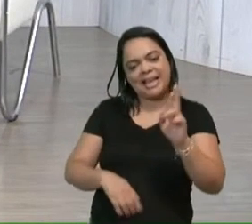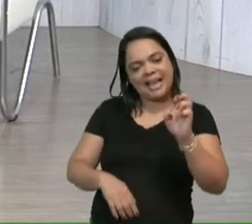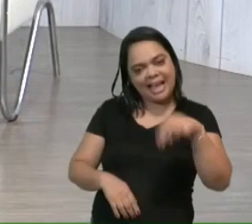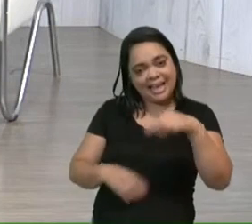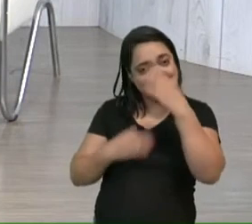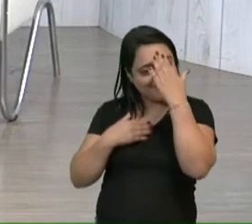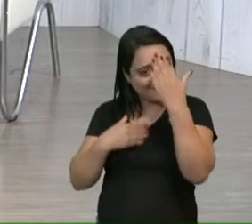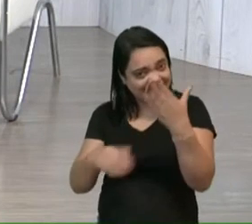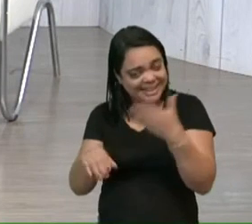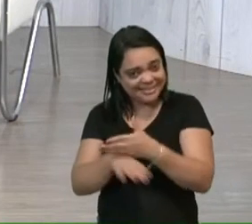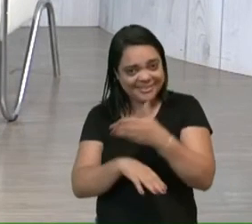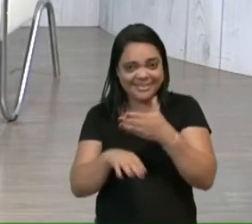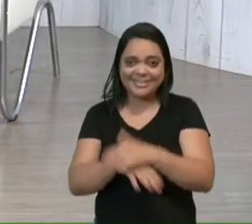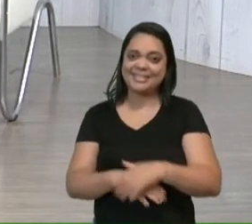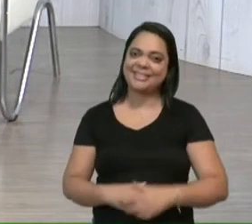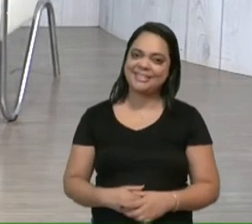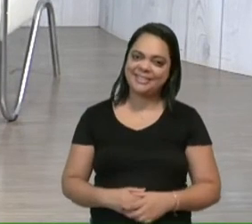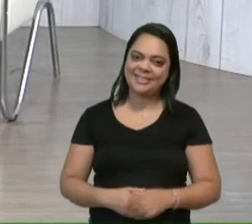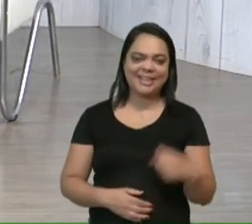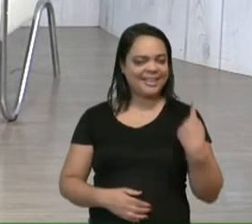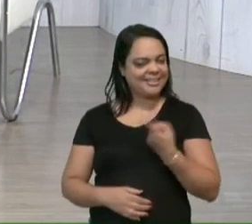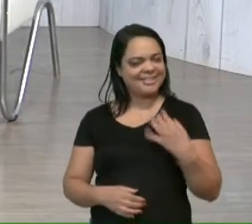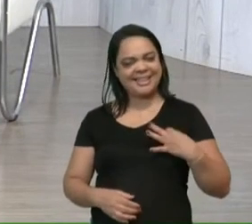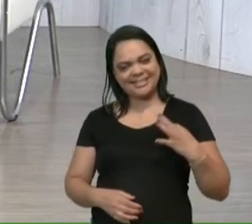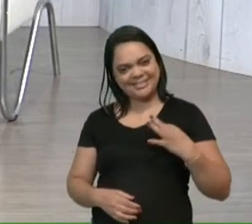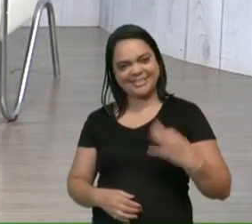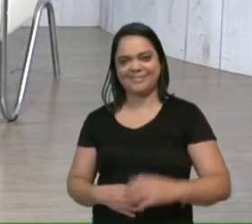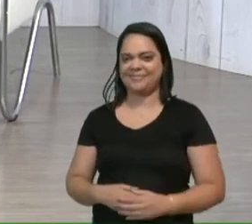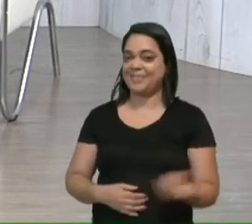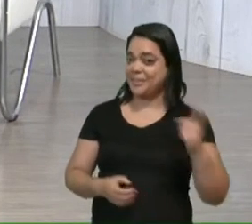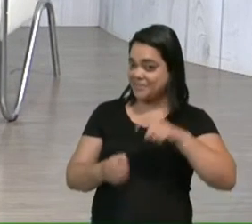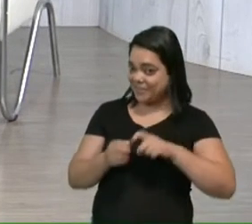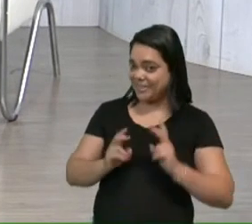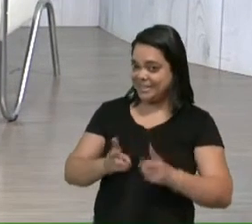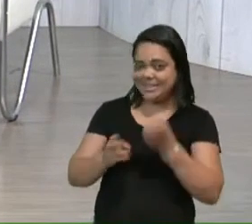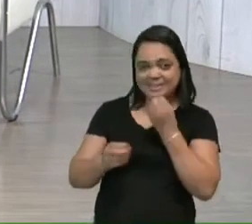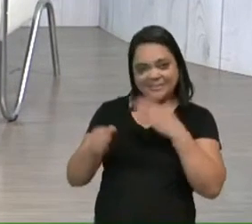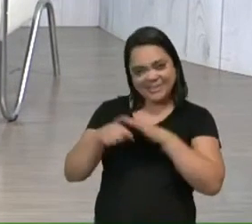Muito obrigado pela participação PR reitora estou à disposição volte mais vezes boa noite viu Boa noite